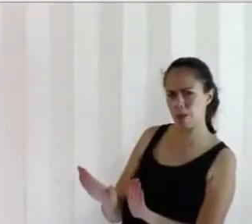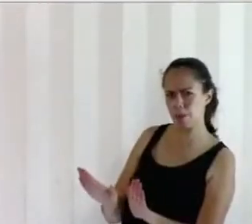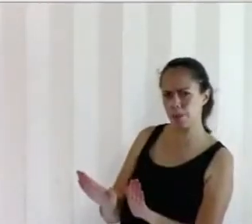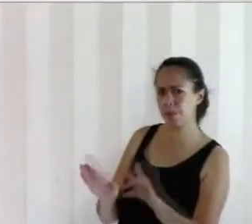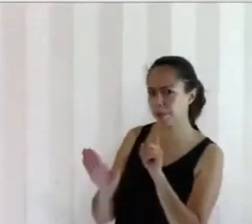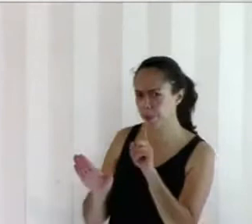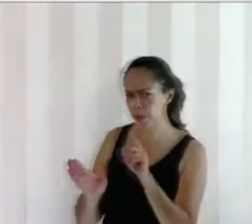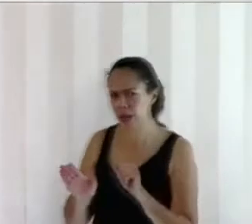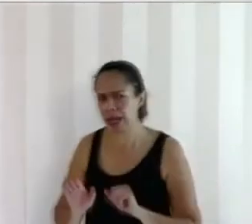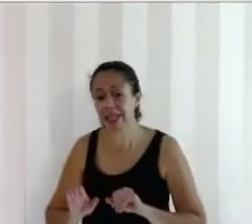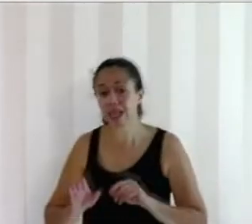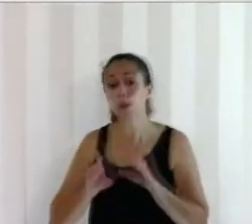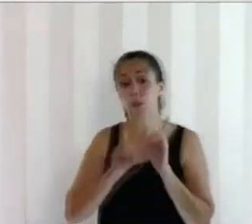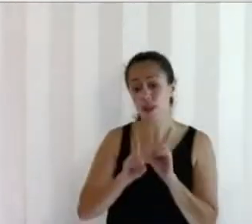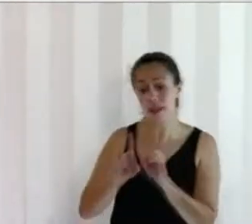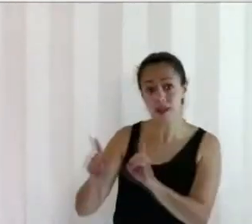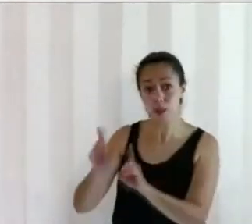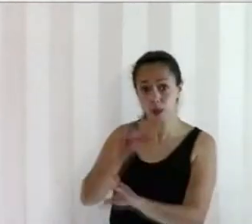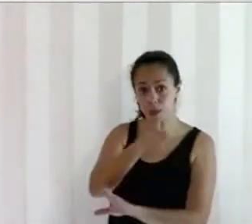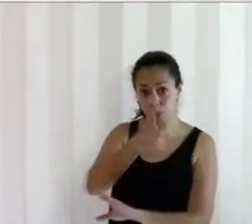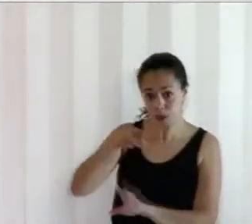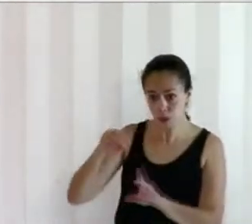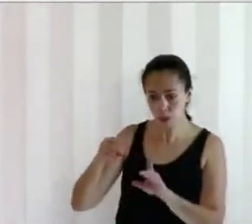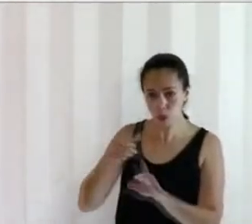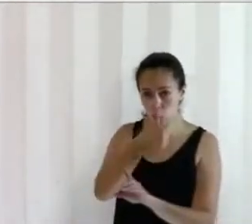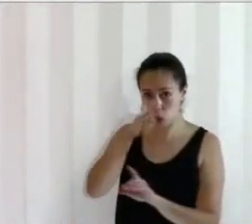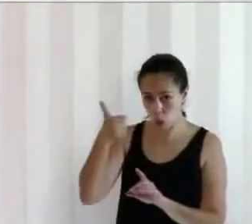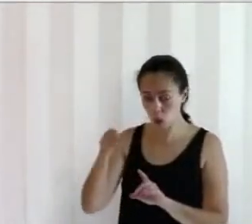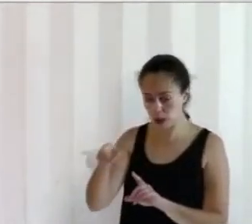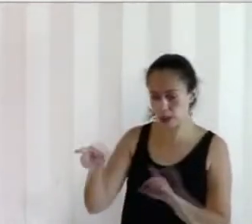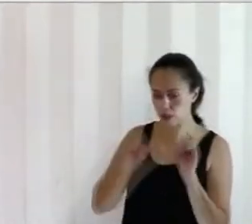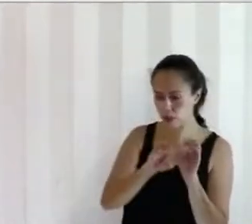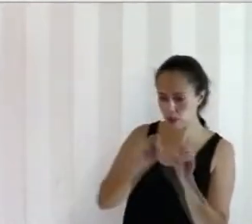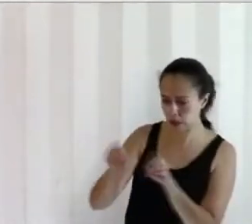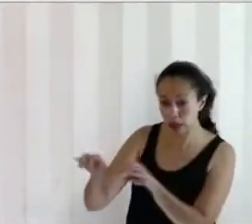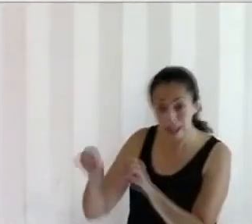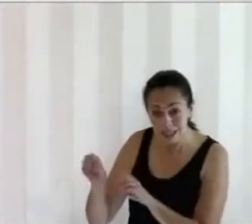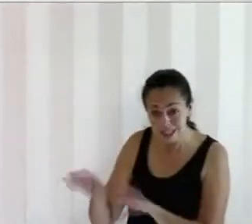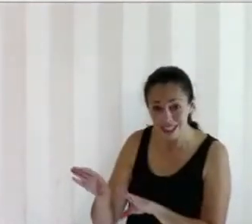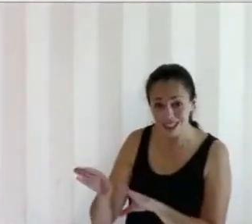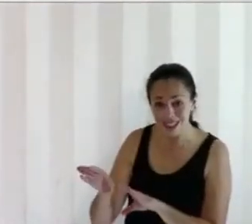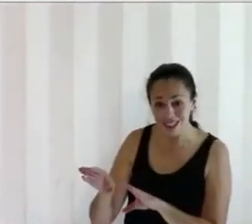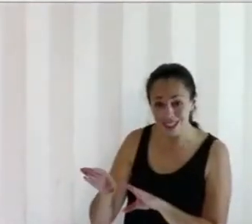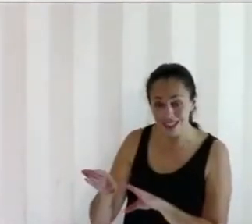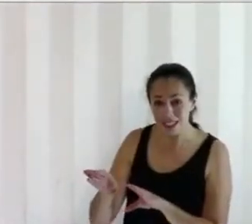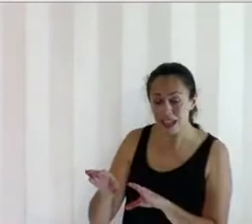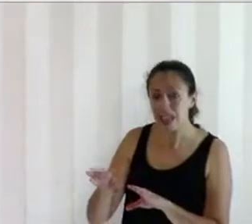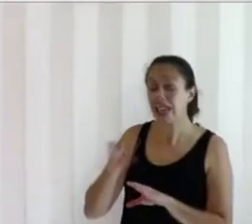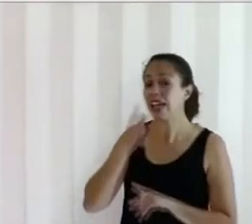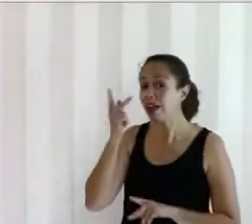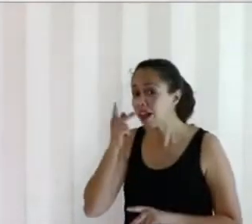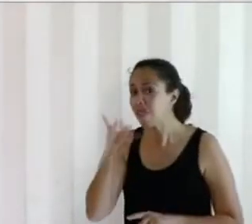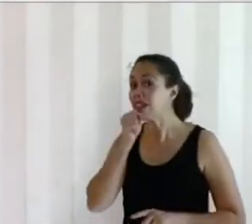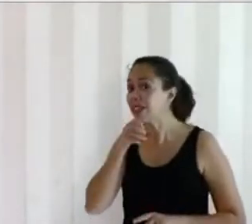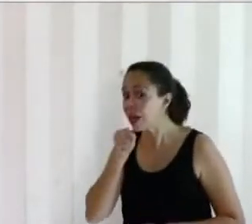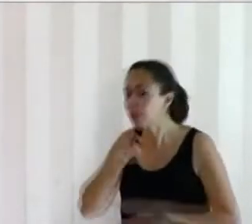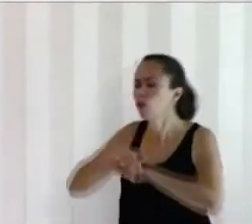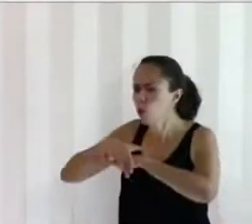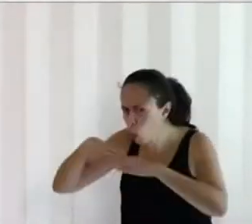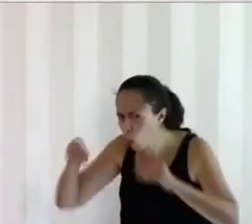seus discípulos tomarem as espigas? Percebe por que Jesus curou várias pessoas nos